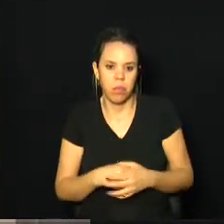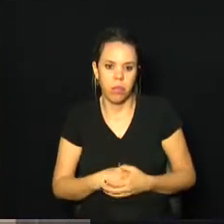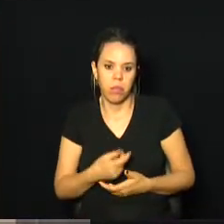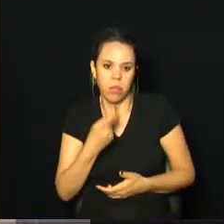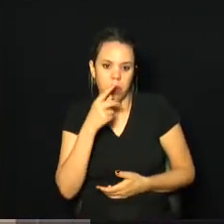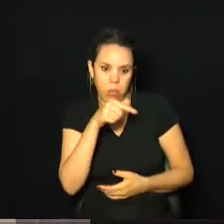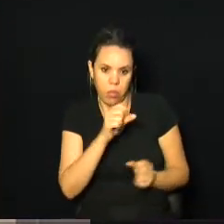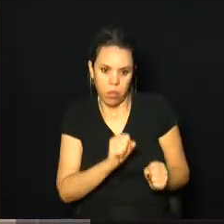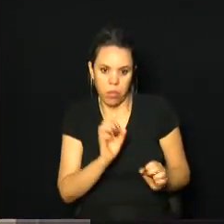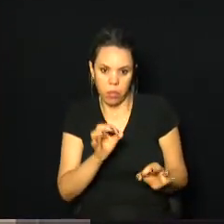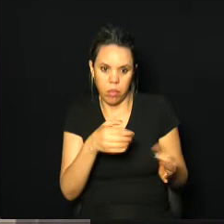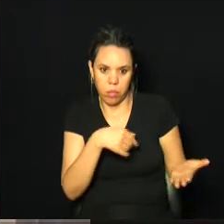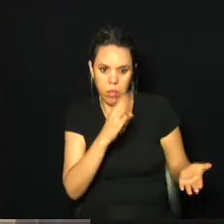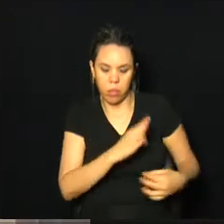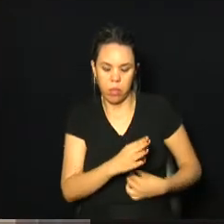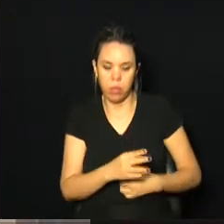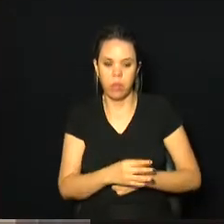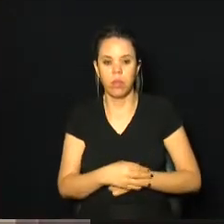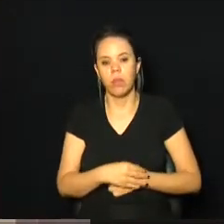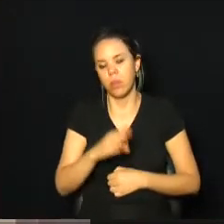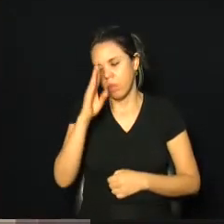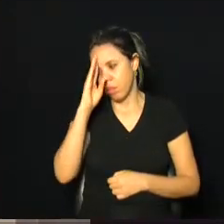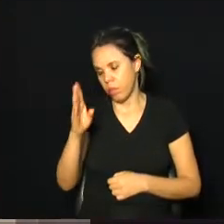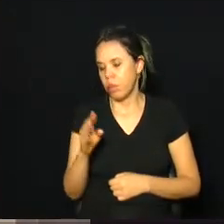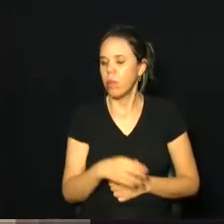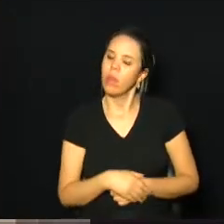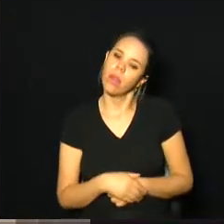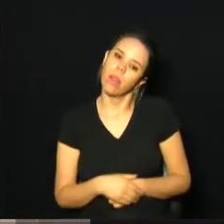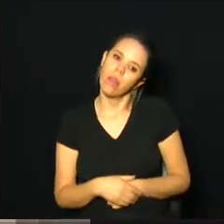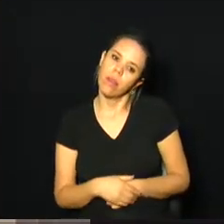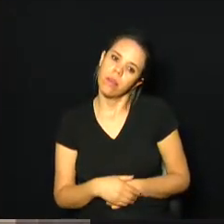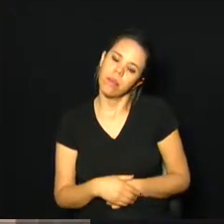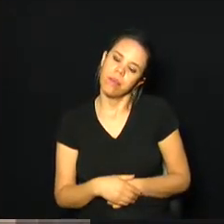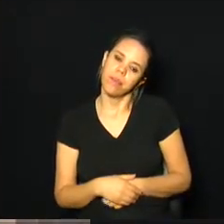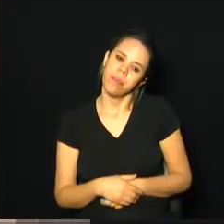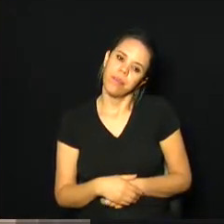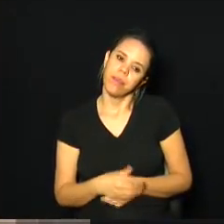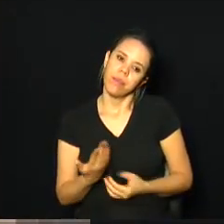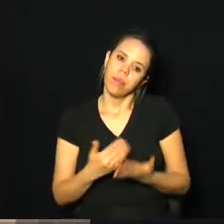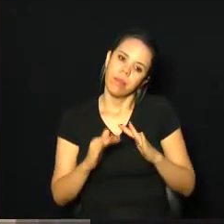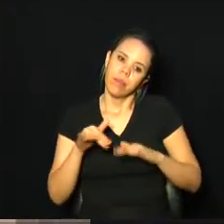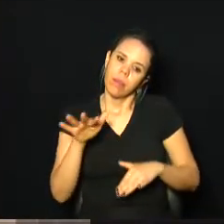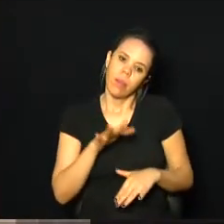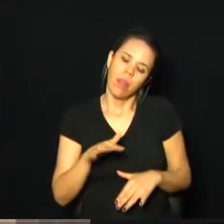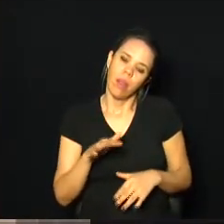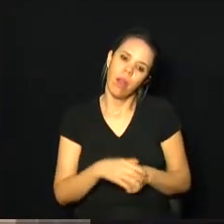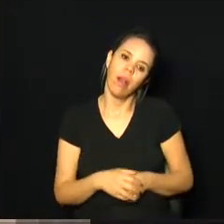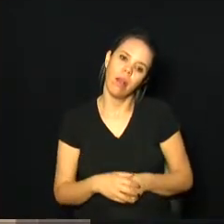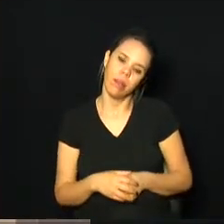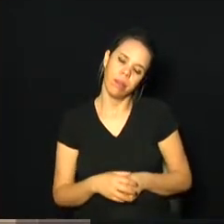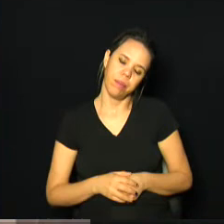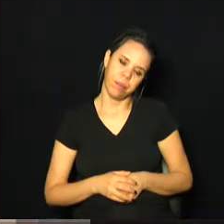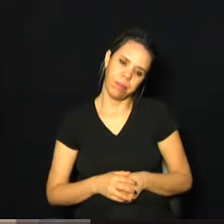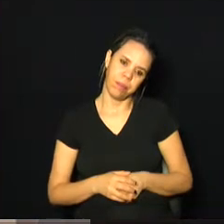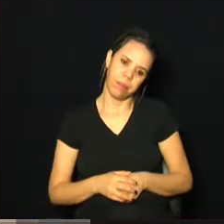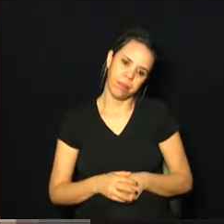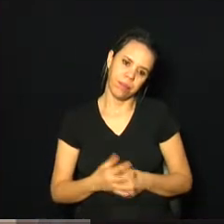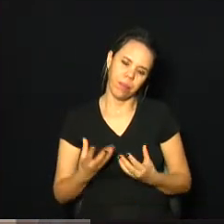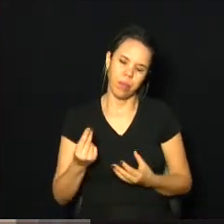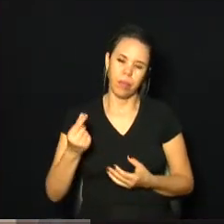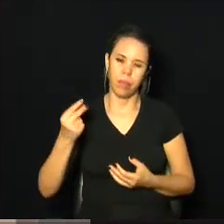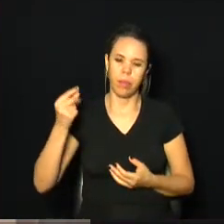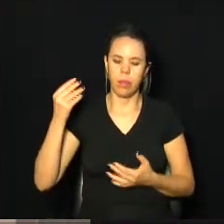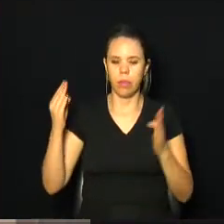não, isso aí pode dar certo no Brasil, principalmente essa questão escolar, né? Assim, muito tempo